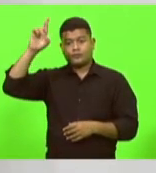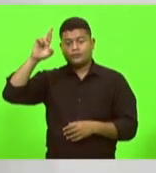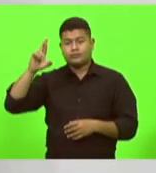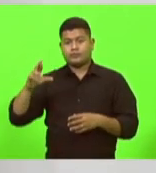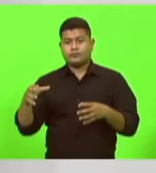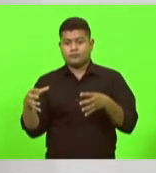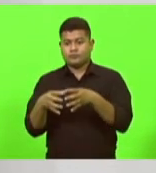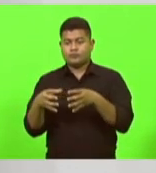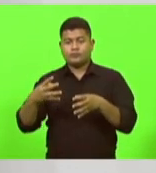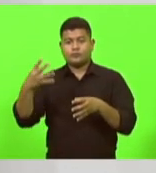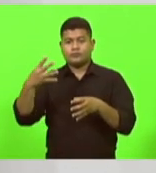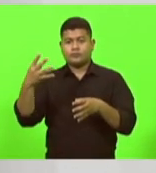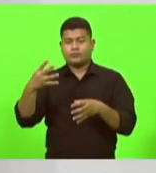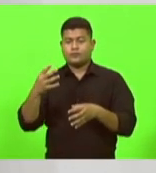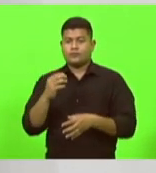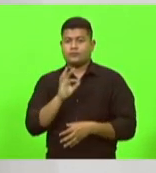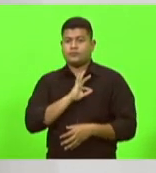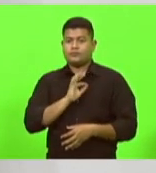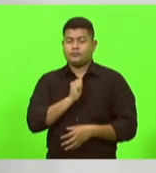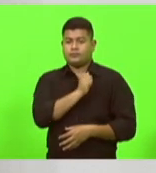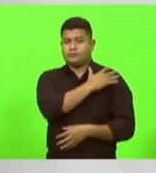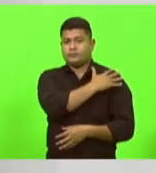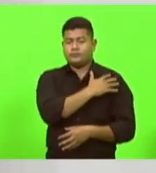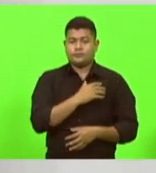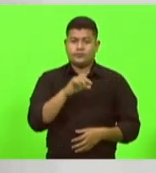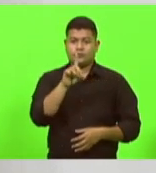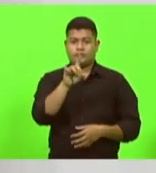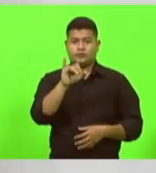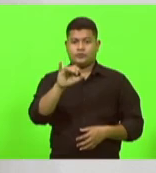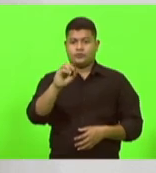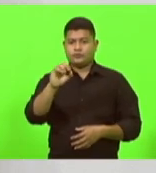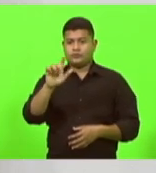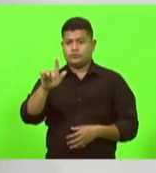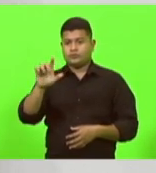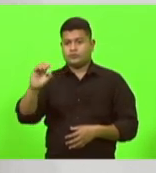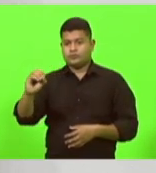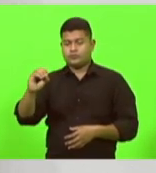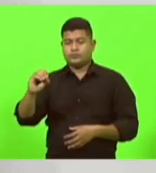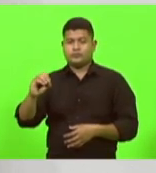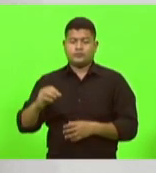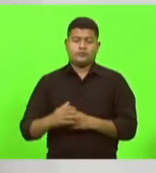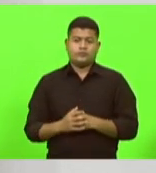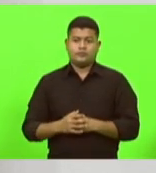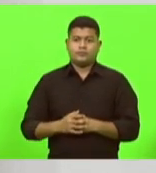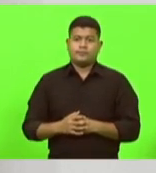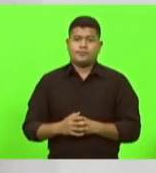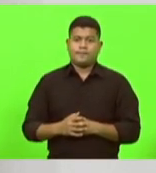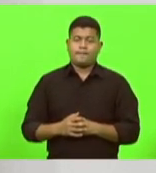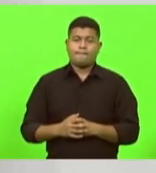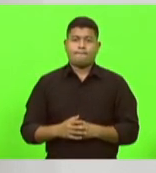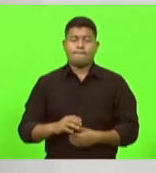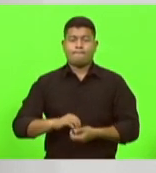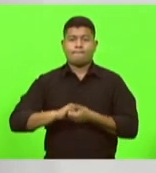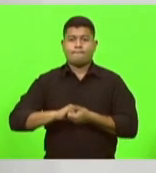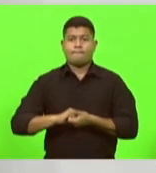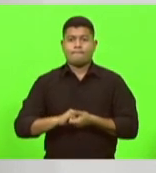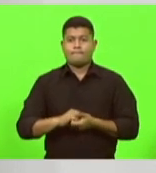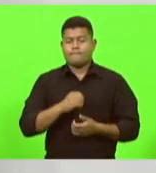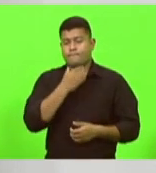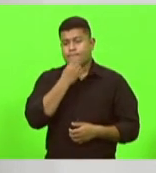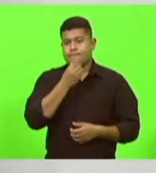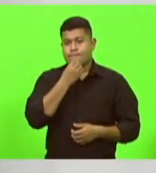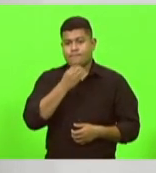Santa Catarina, Diogo Cidral de Lima. Cumprimentar o senhor